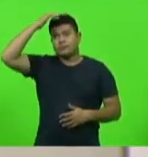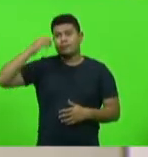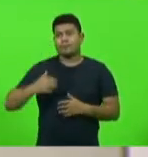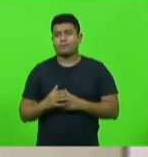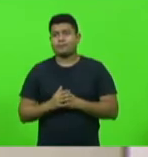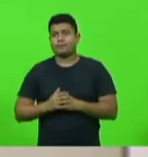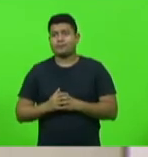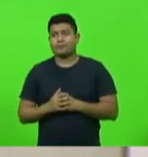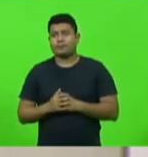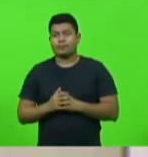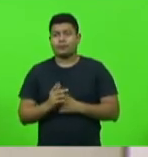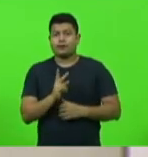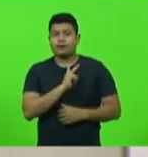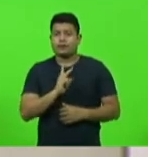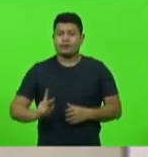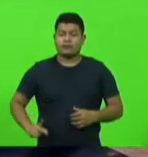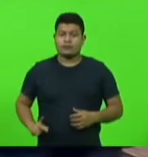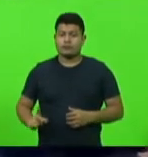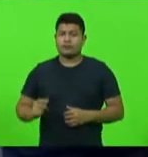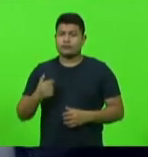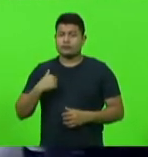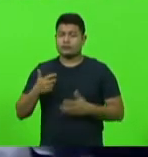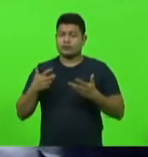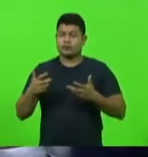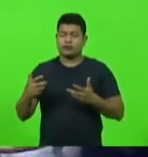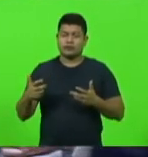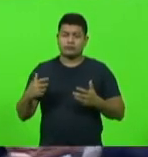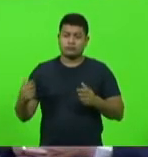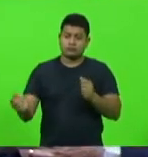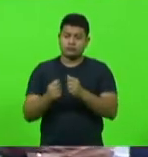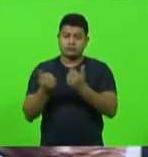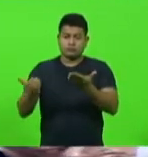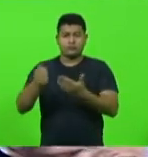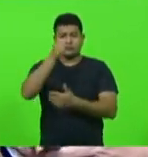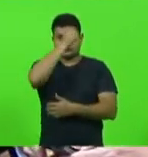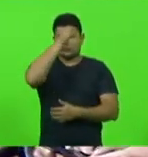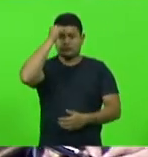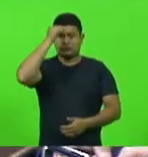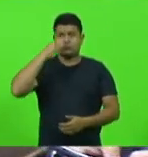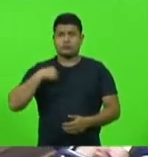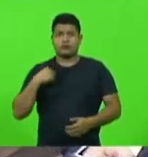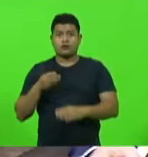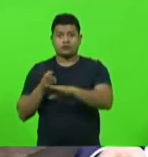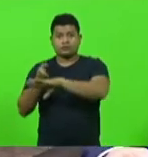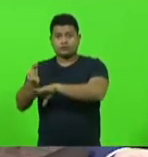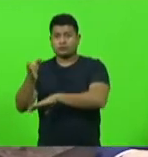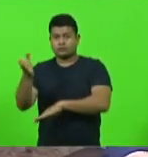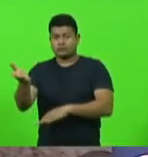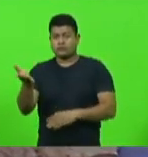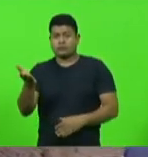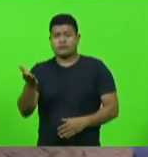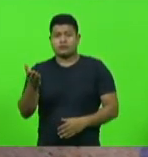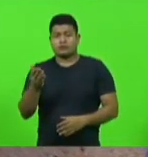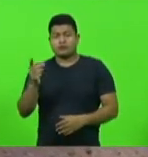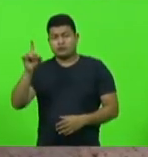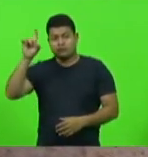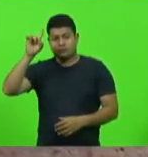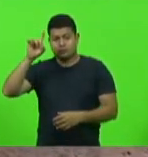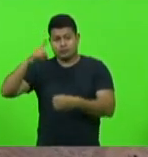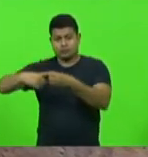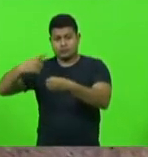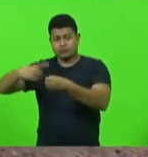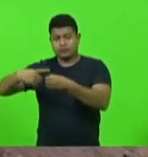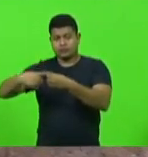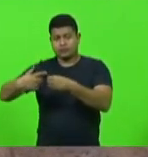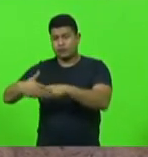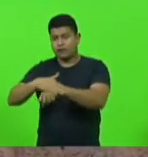Deputado presidente, nobres colegas, quero reforçar as palavras do deputado Adrianinho. Eu estive lá há poucos dias conversando com as vereadores